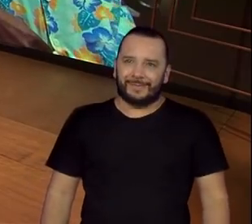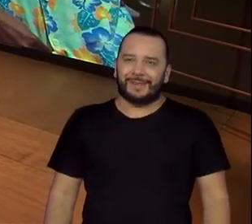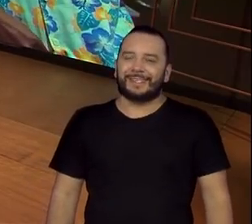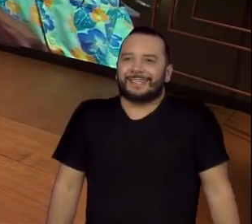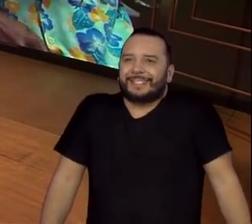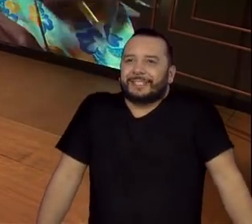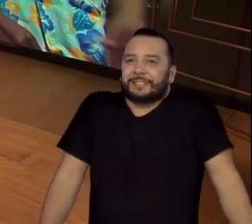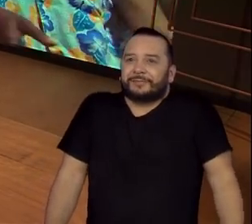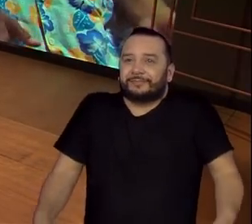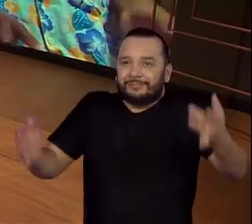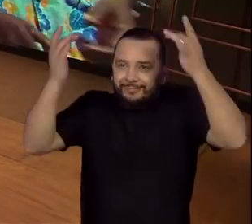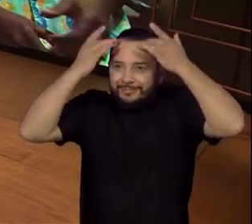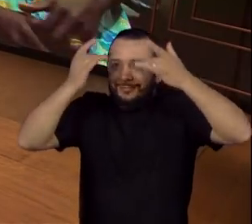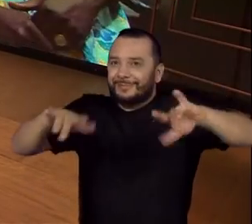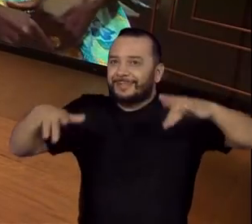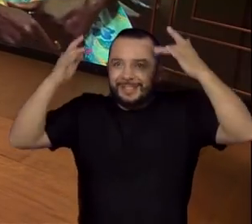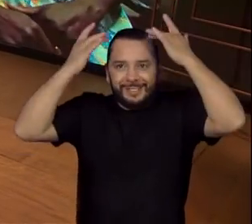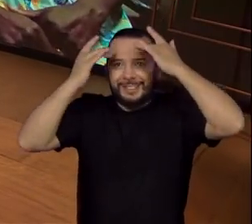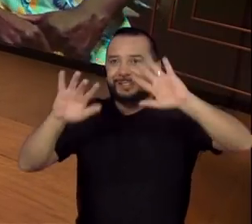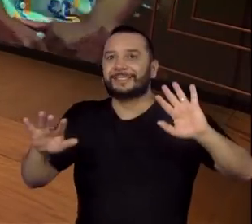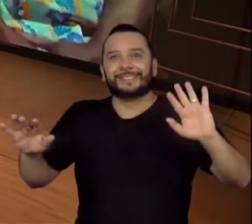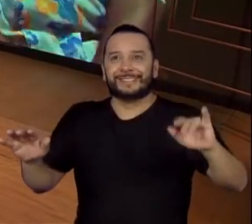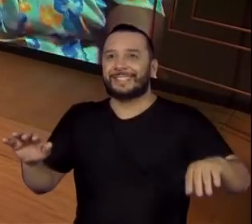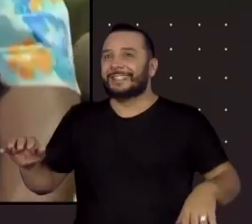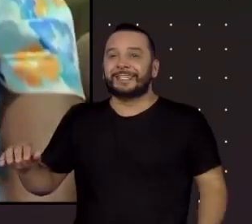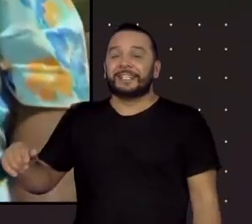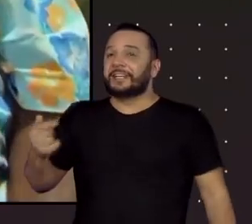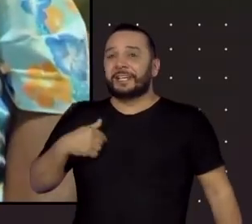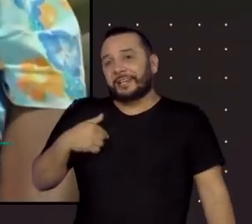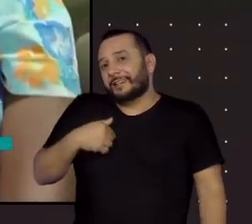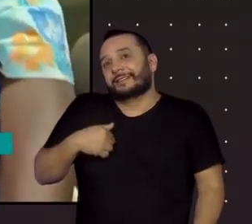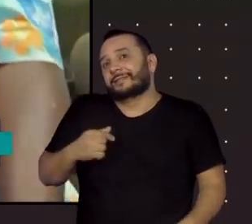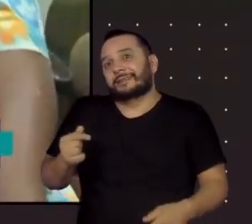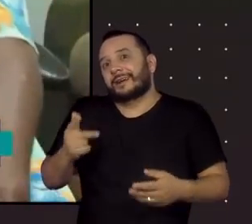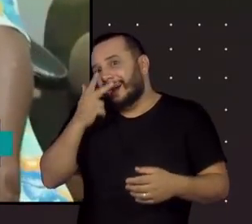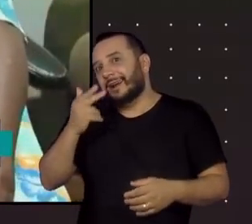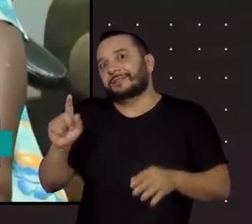Eu não sei, seria muita pretensão minha dizer que foi influência,